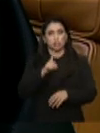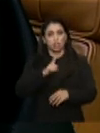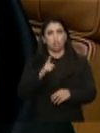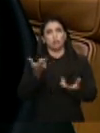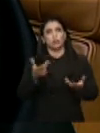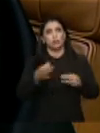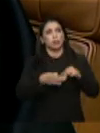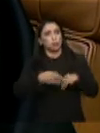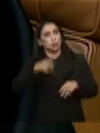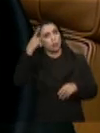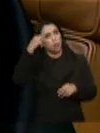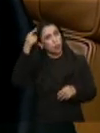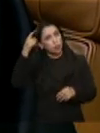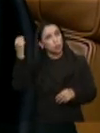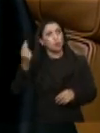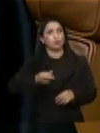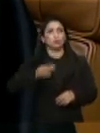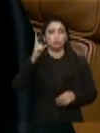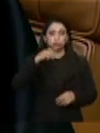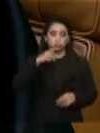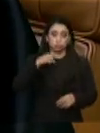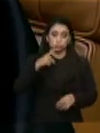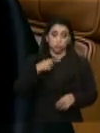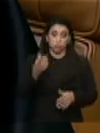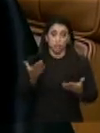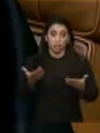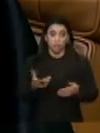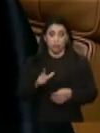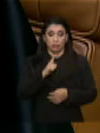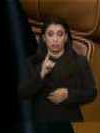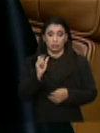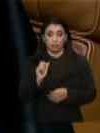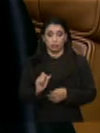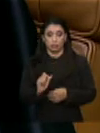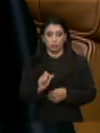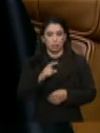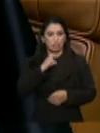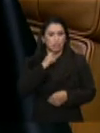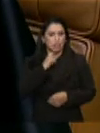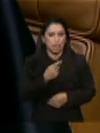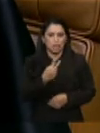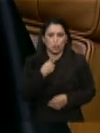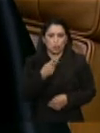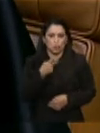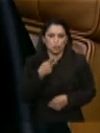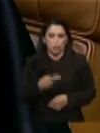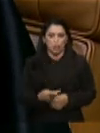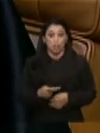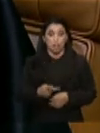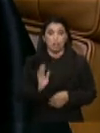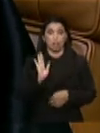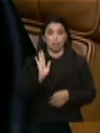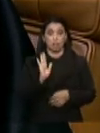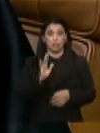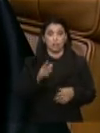Barroso, do ministro Gilmar Mendes. Exatamente. Ninguém mais vai poder dizer que, uma vez